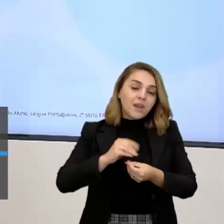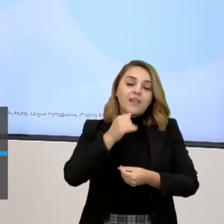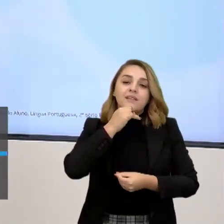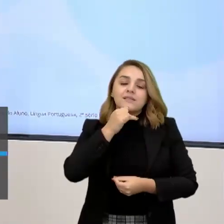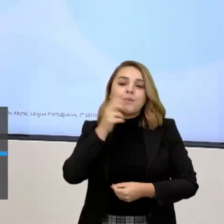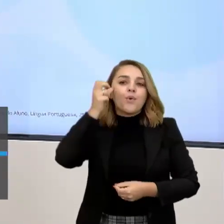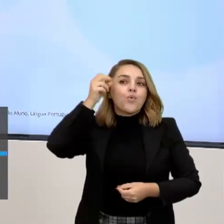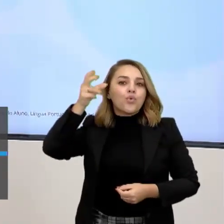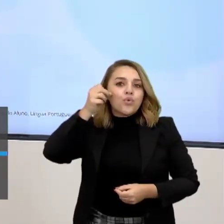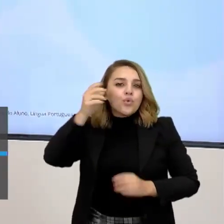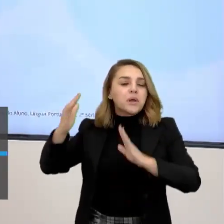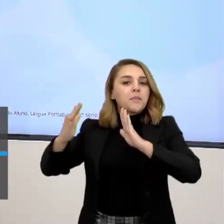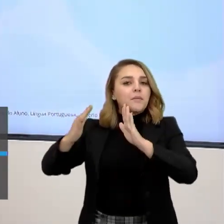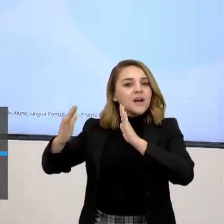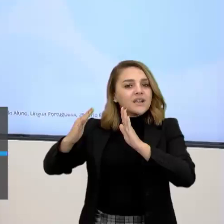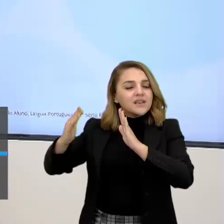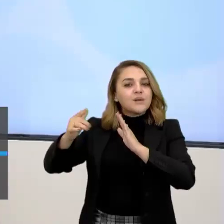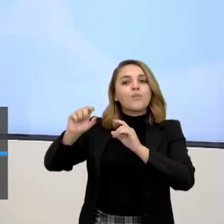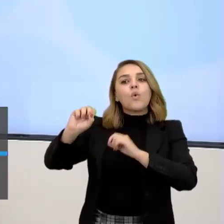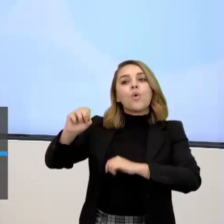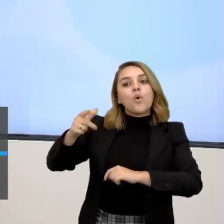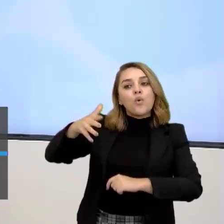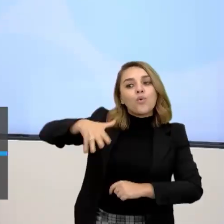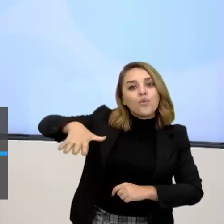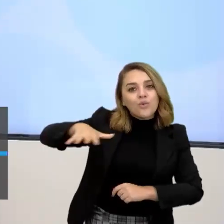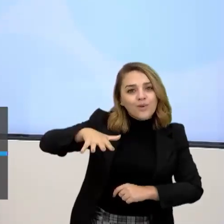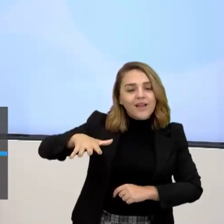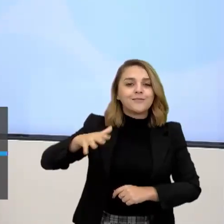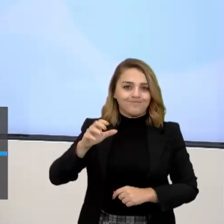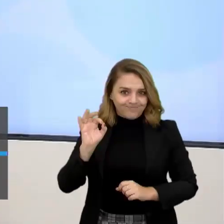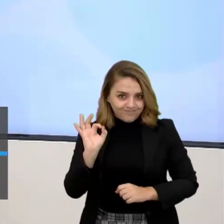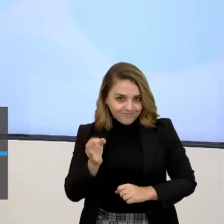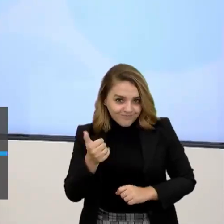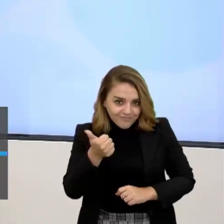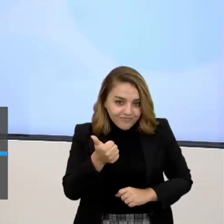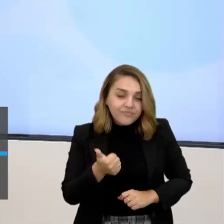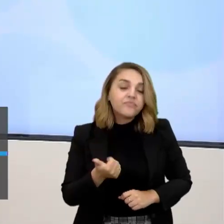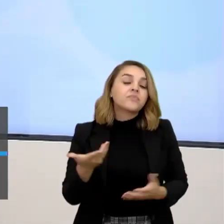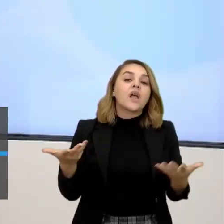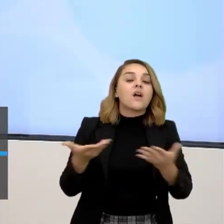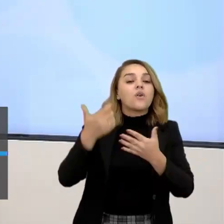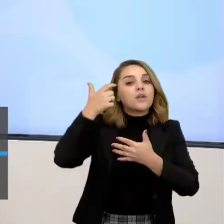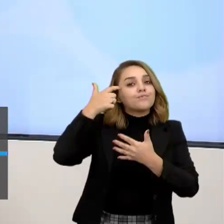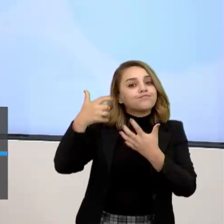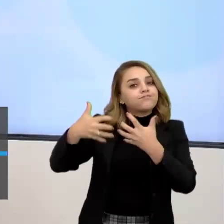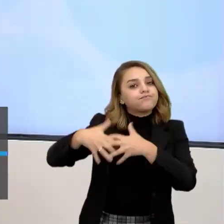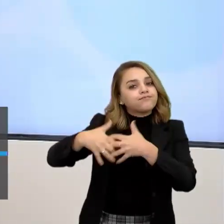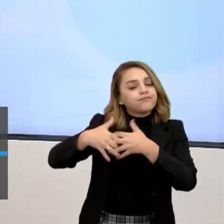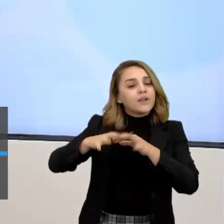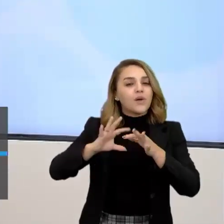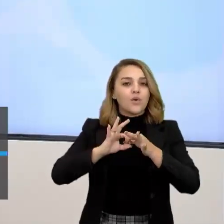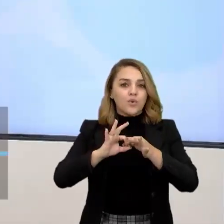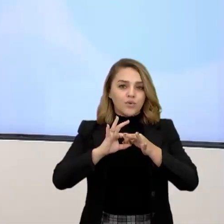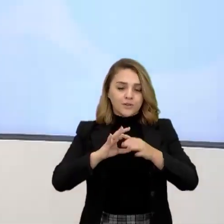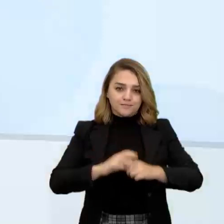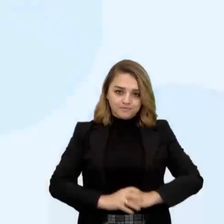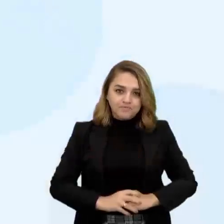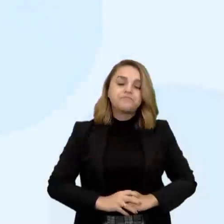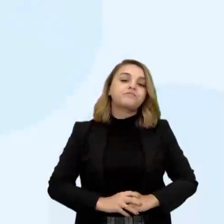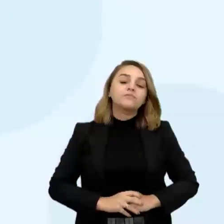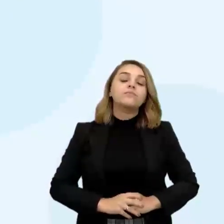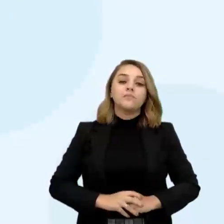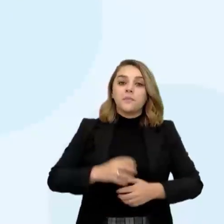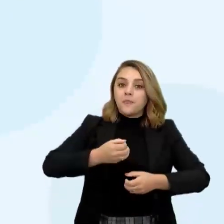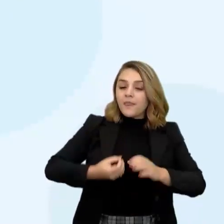certa época, de uma certa região, de certo lugar. Certo? Então, olha, vamos pensar juntos. As origens do